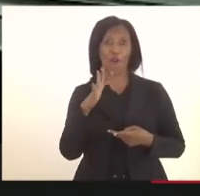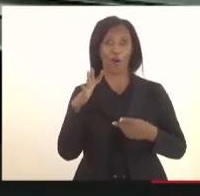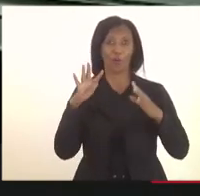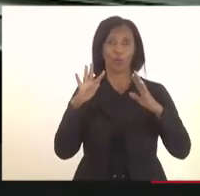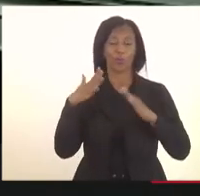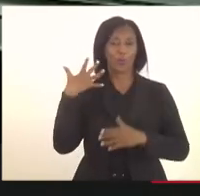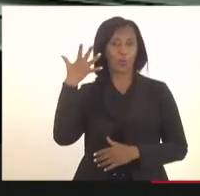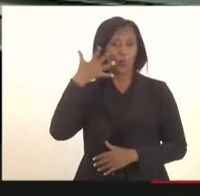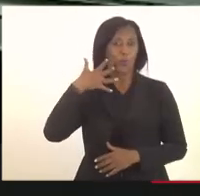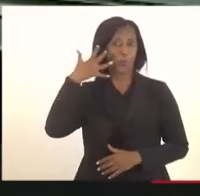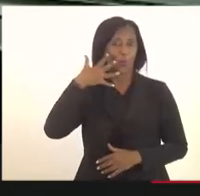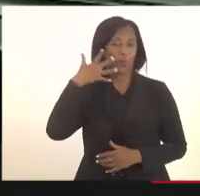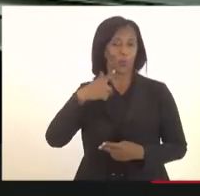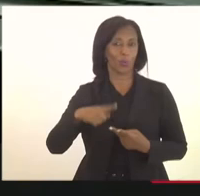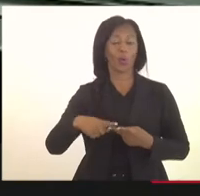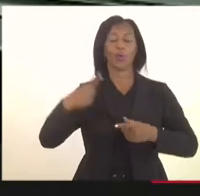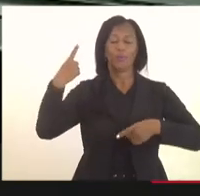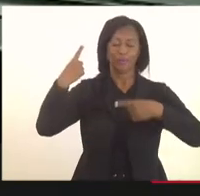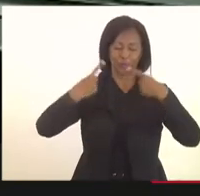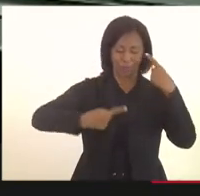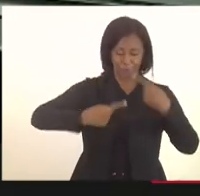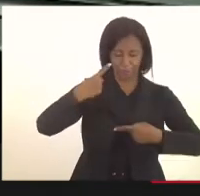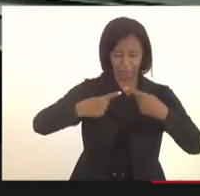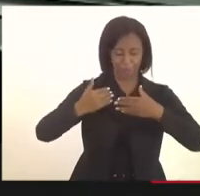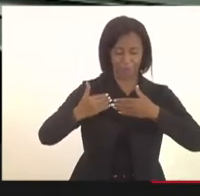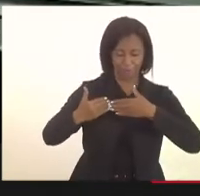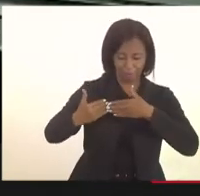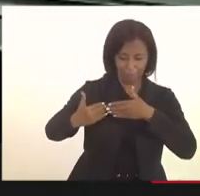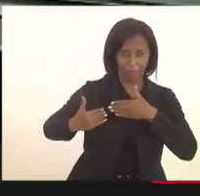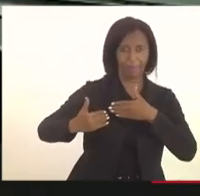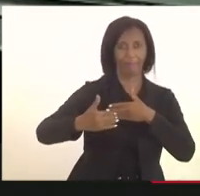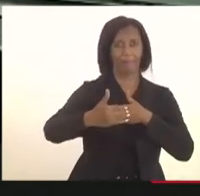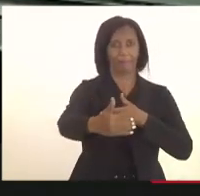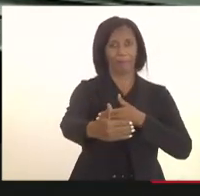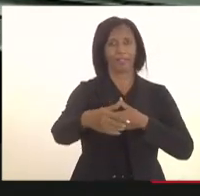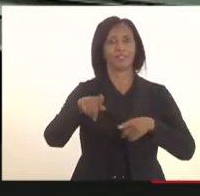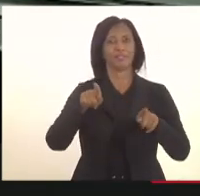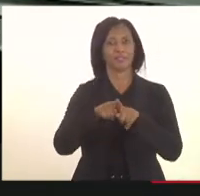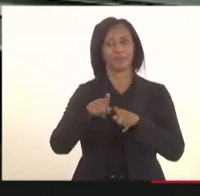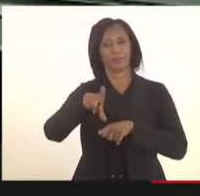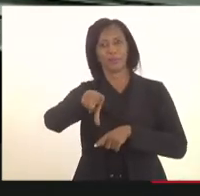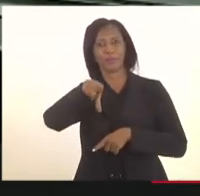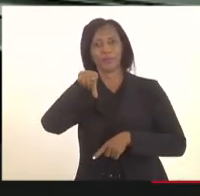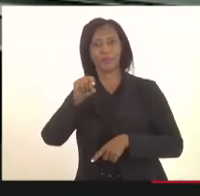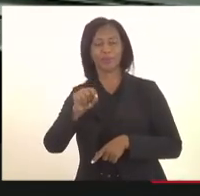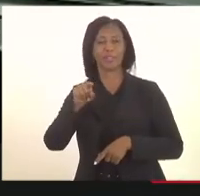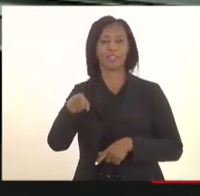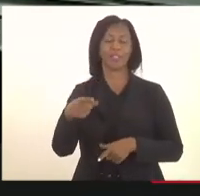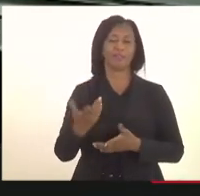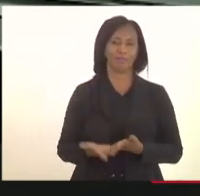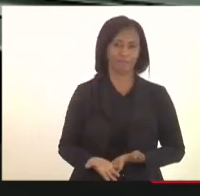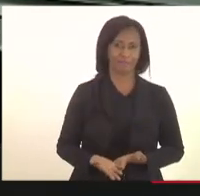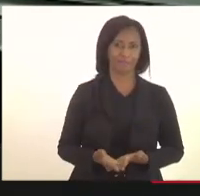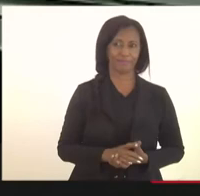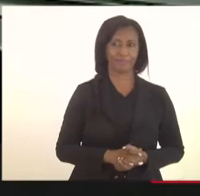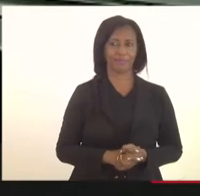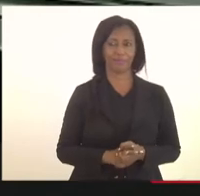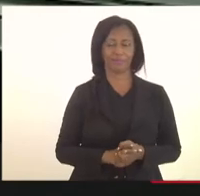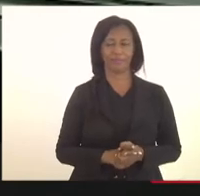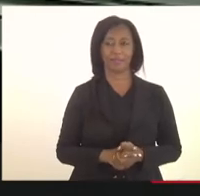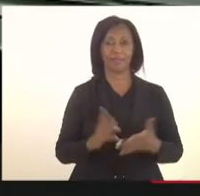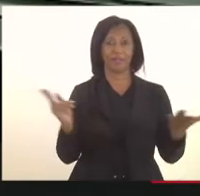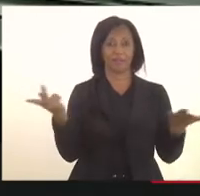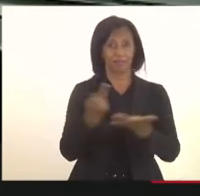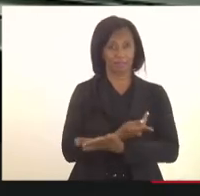Desenvolvimento uma discussão a partir de uma preleção que vai